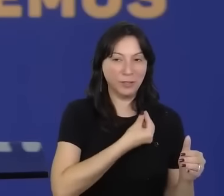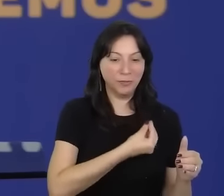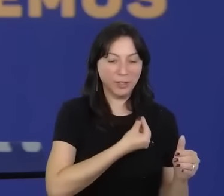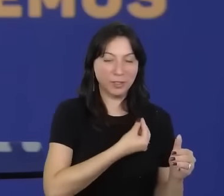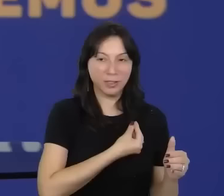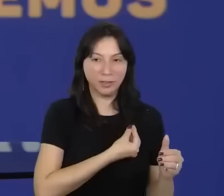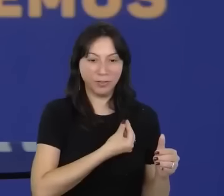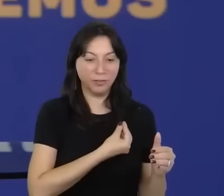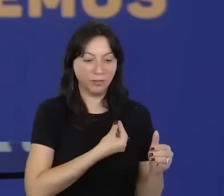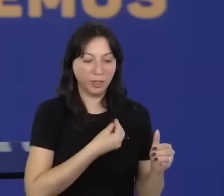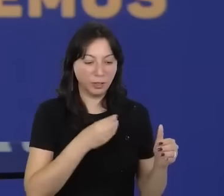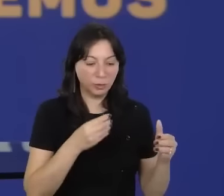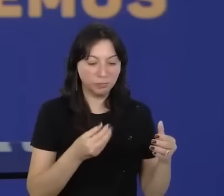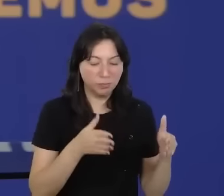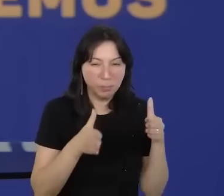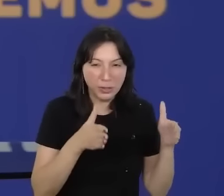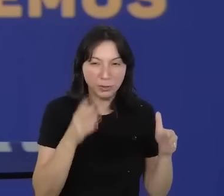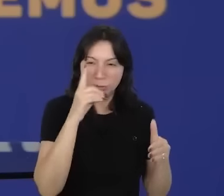eles